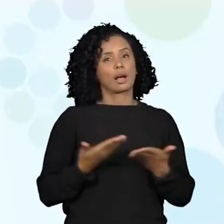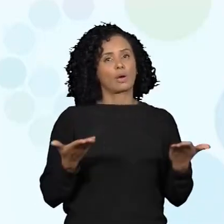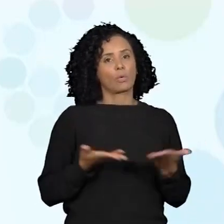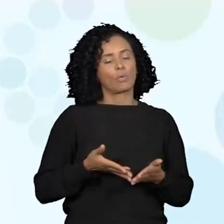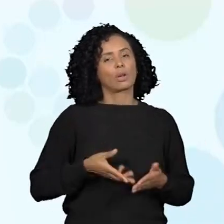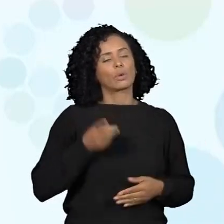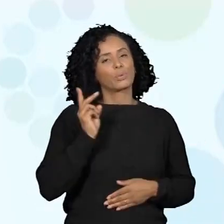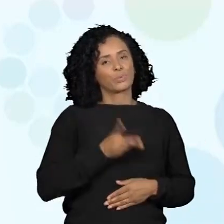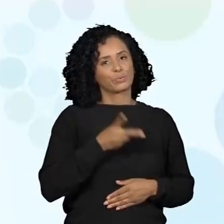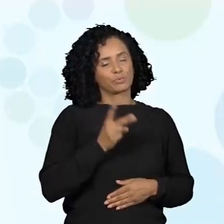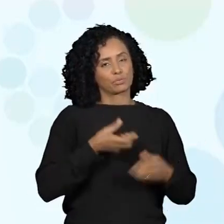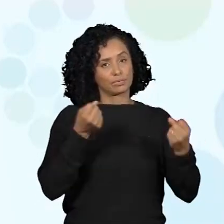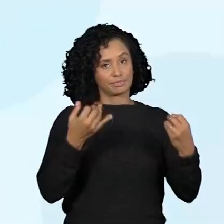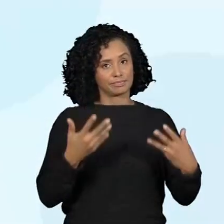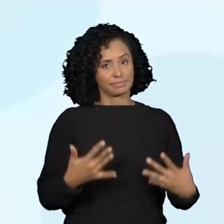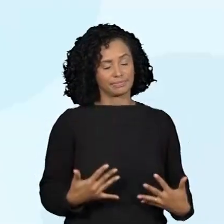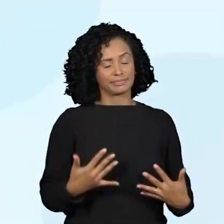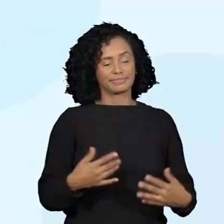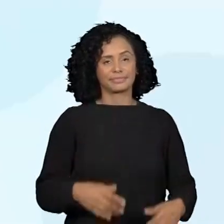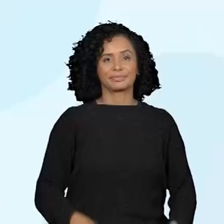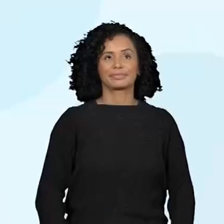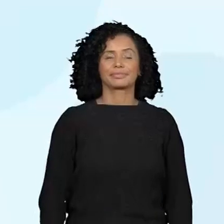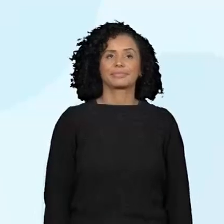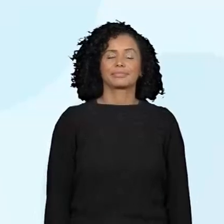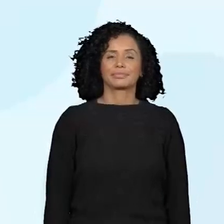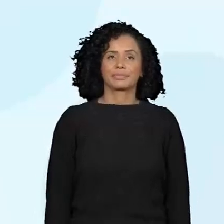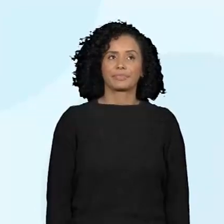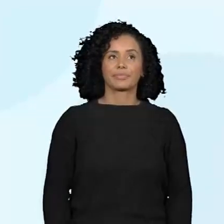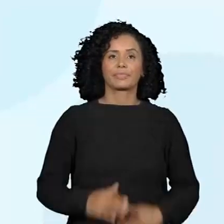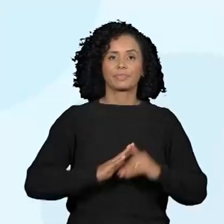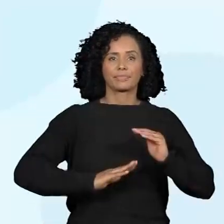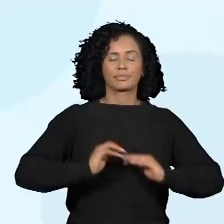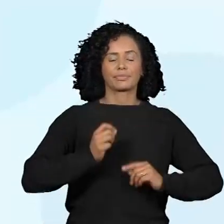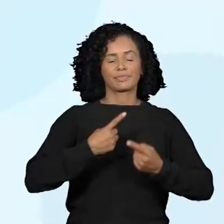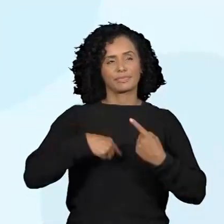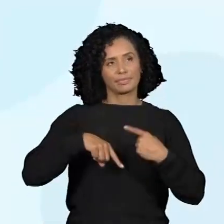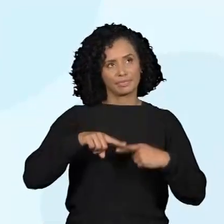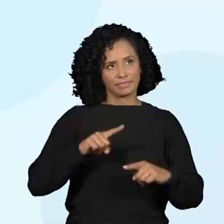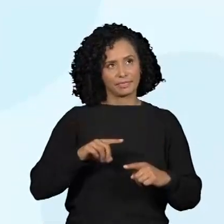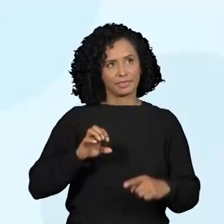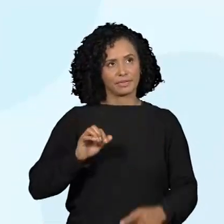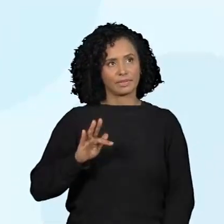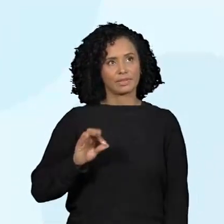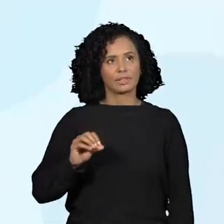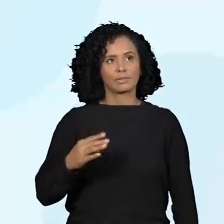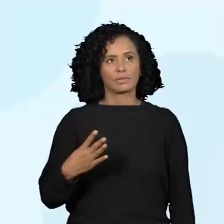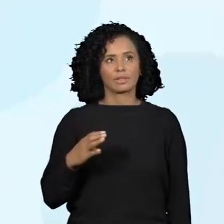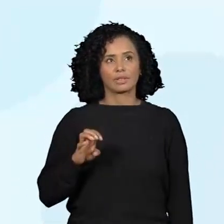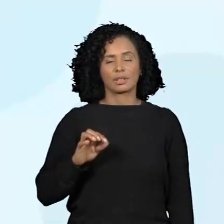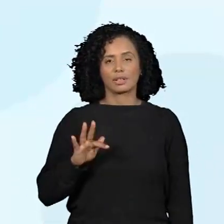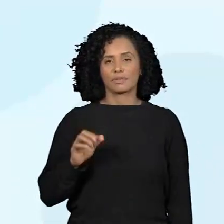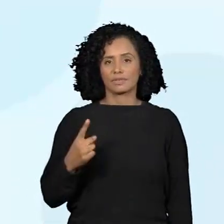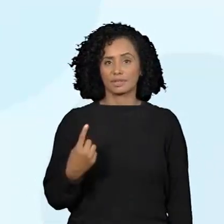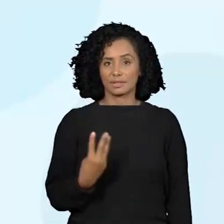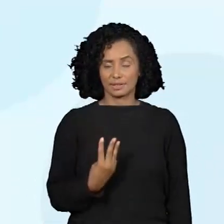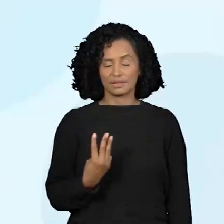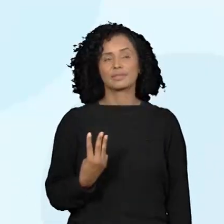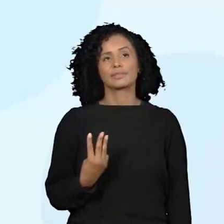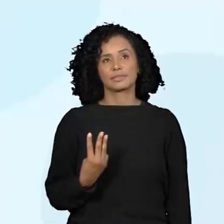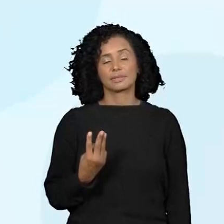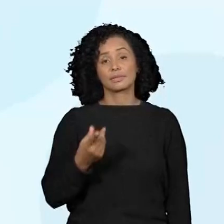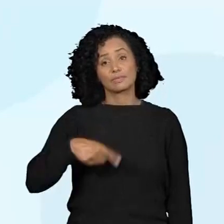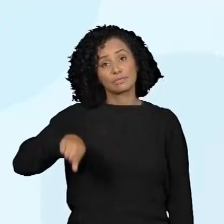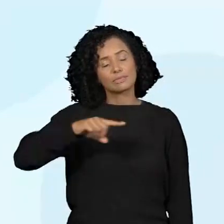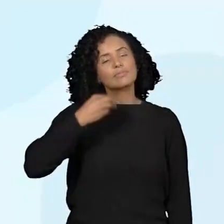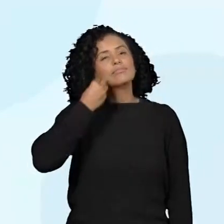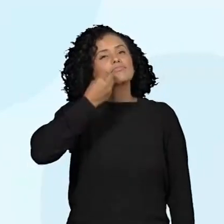falando um pouquinho mais sobre lutas. A habilidade de hoje, EF04, EF13,